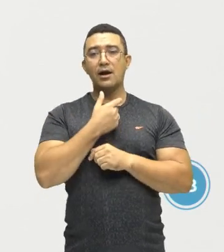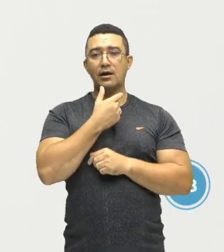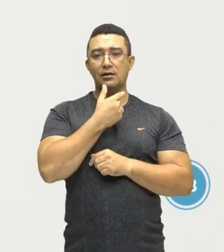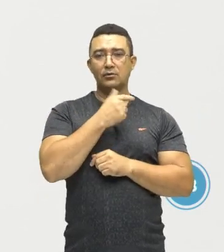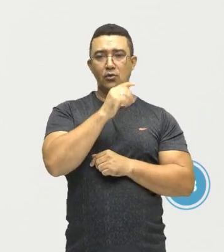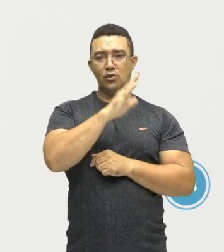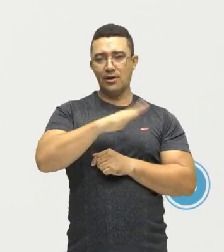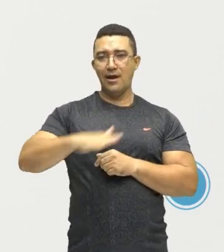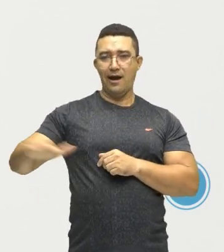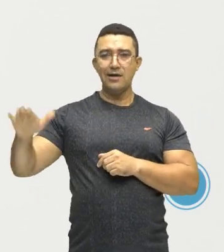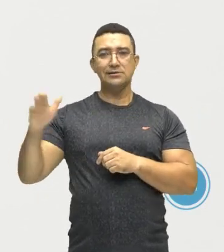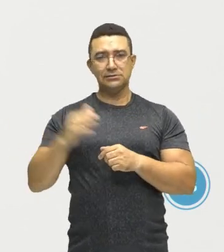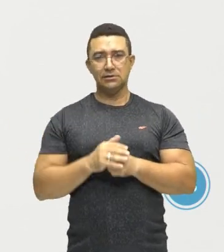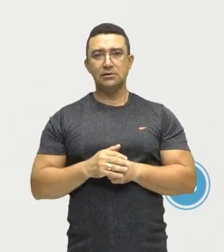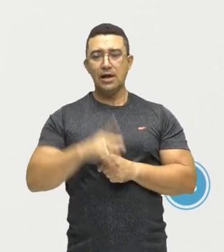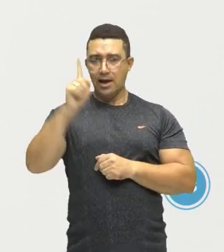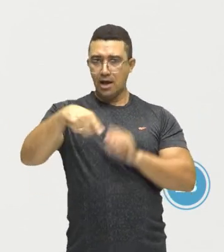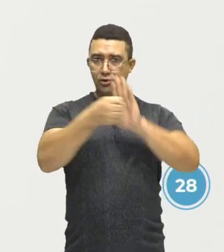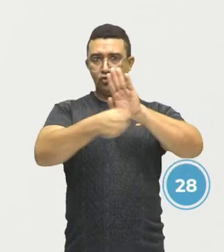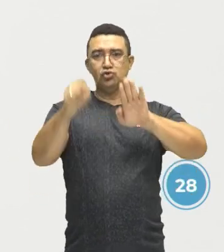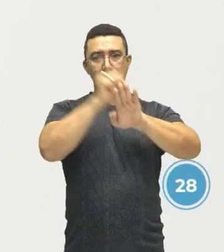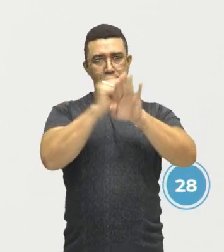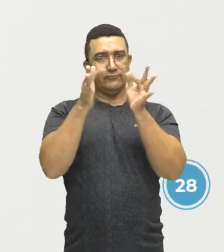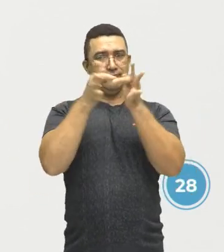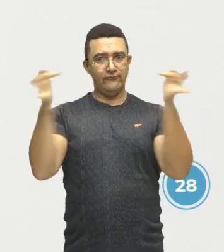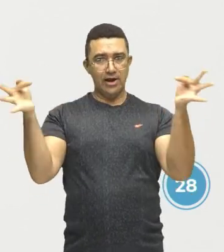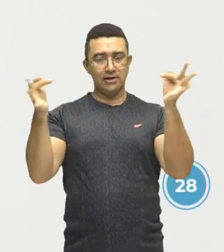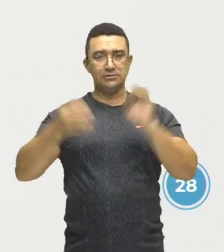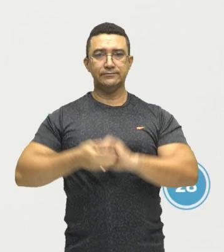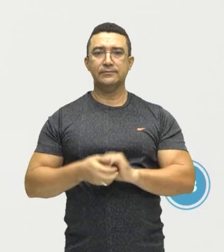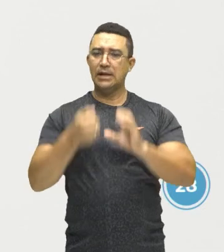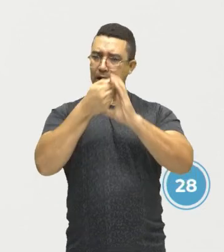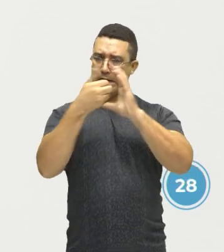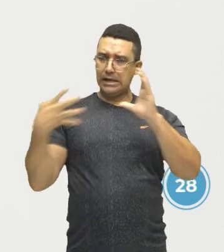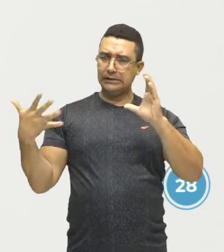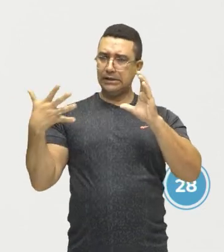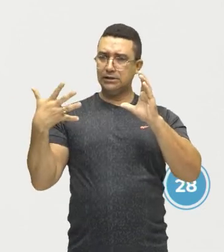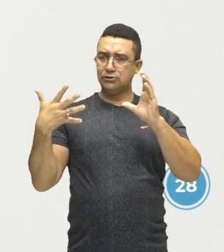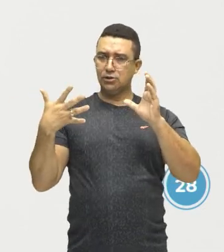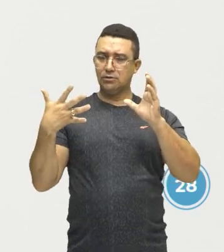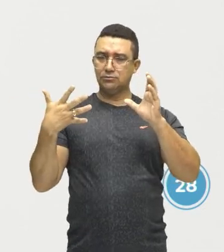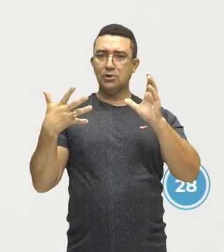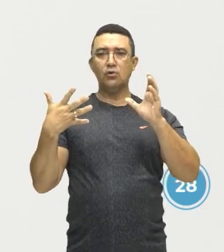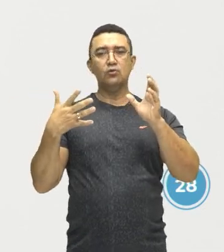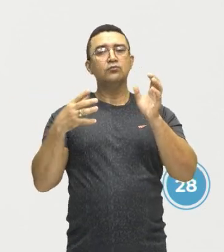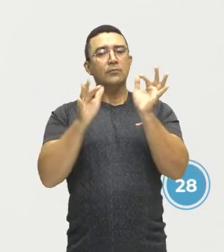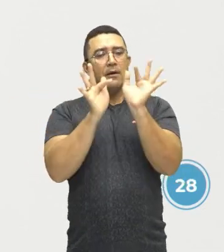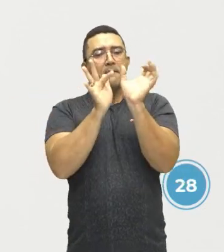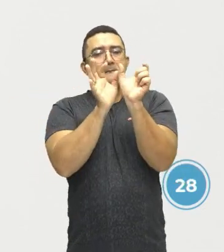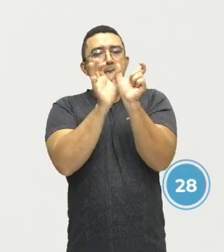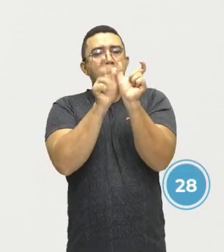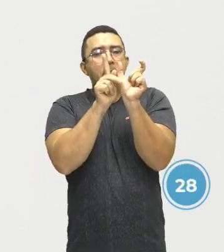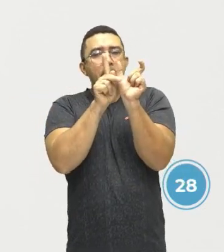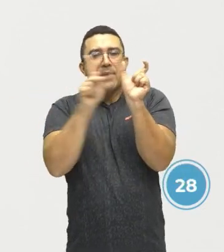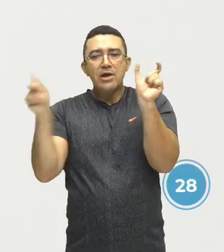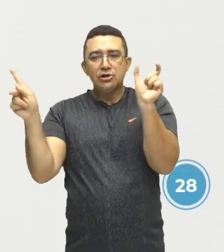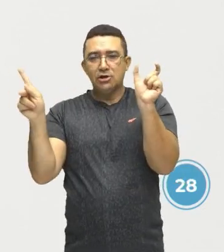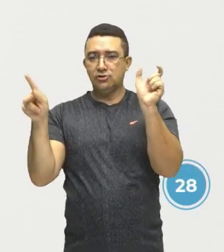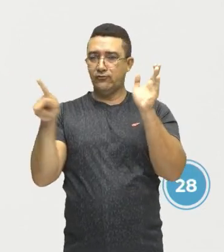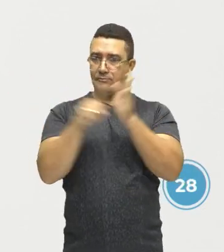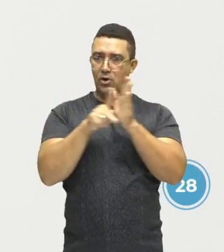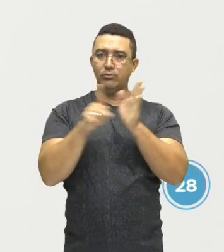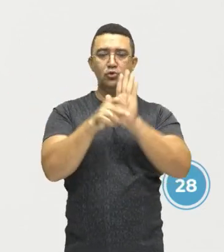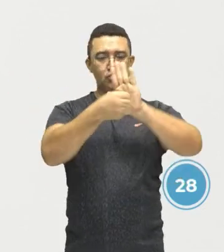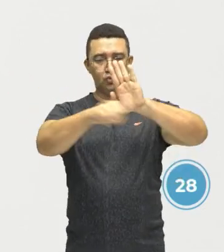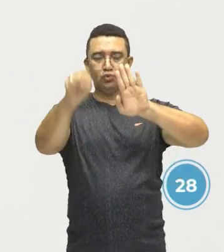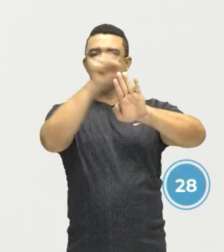Os garotos não são sujeito da oração? Muito bem. Característica, predicativo do nosso sujeito.